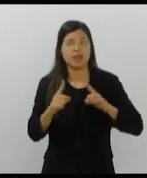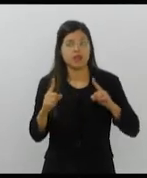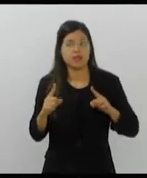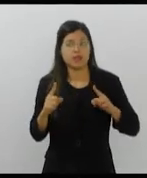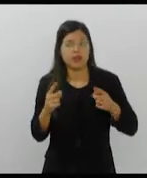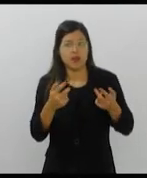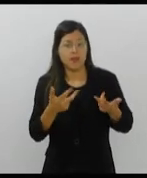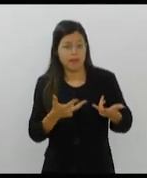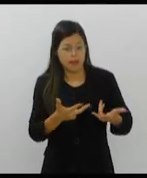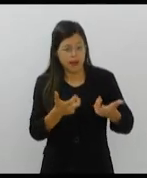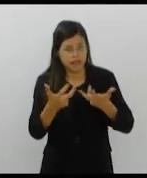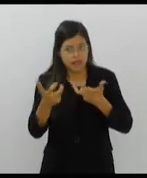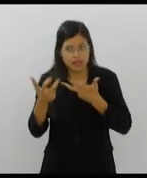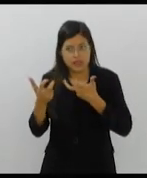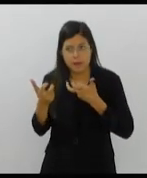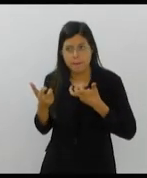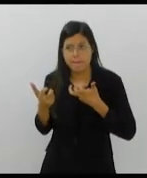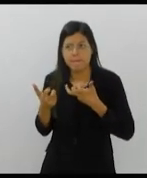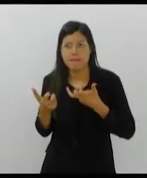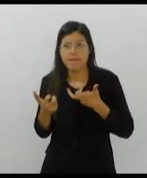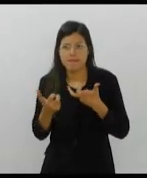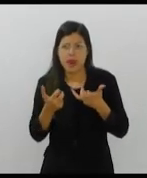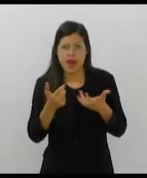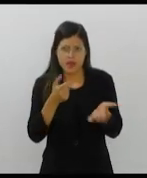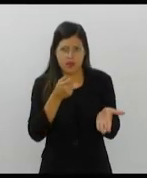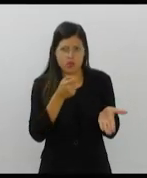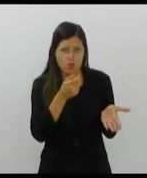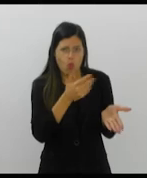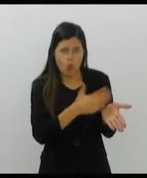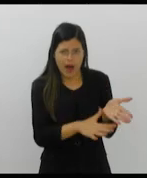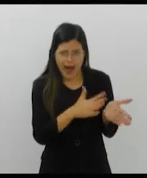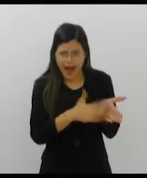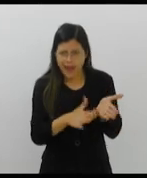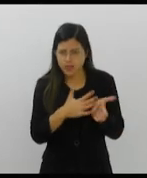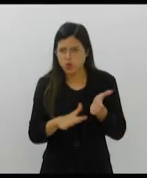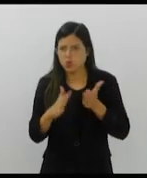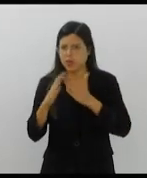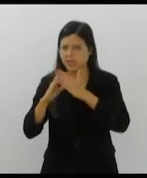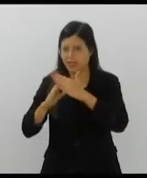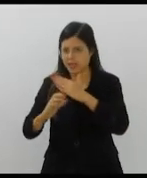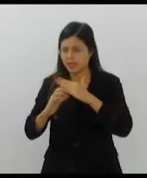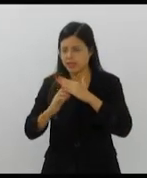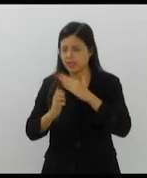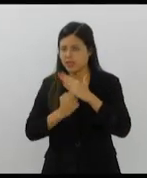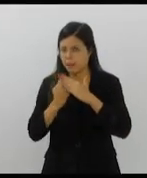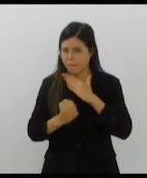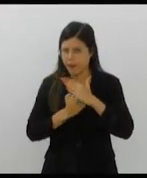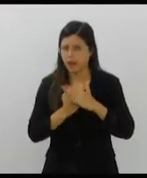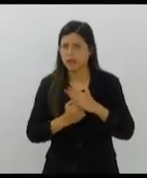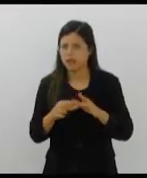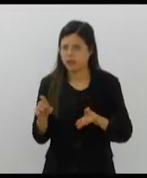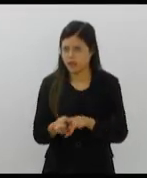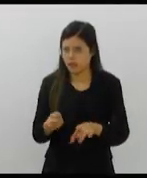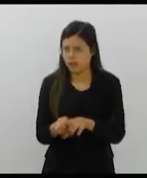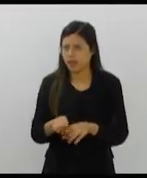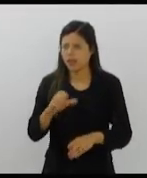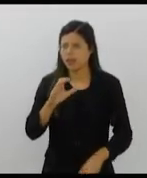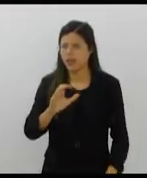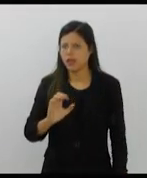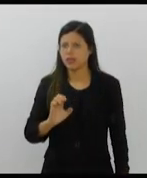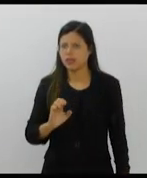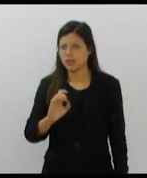observando as contas da SEDAI, especialmente as contas dessas concessionárias privadas, não há nenhuma